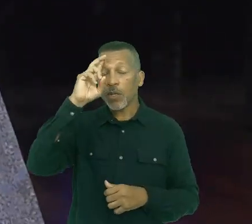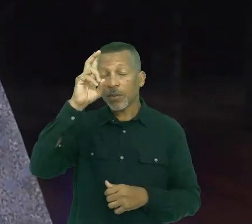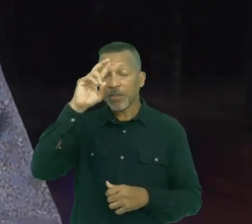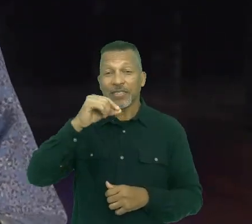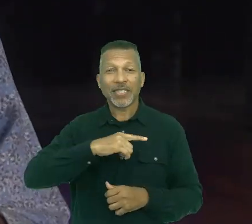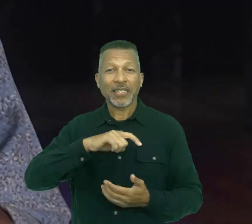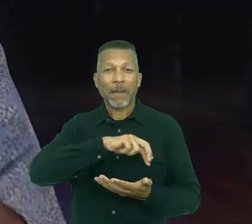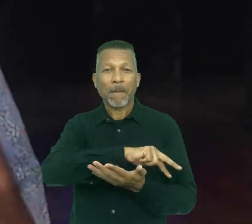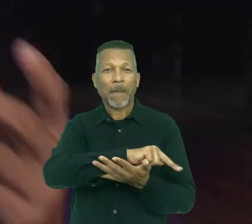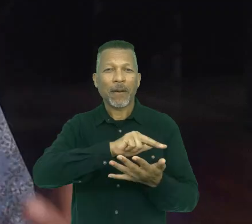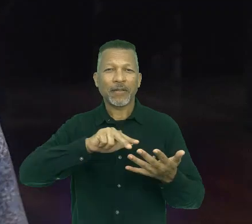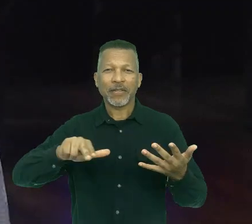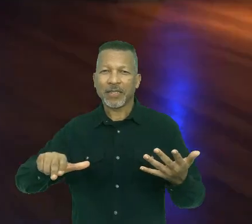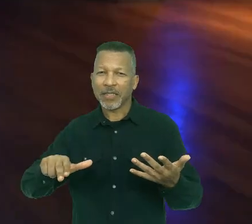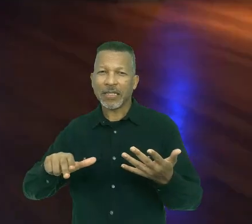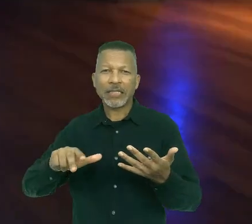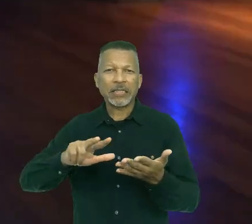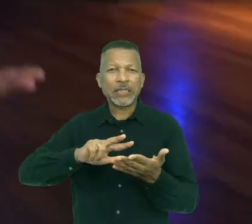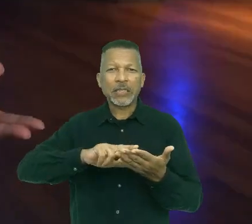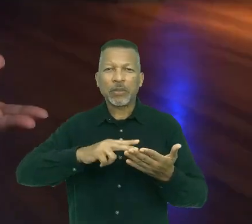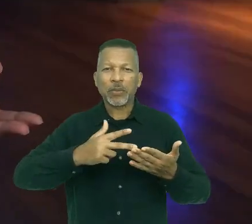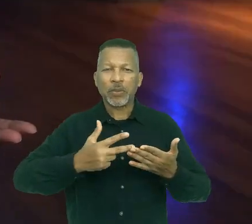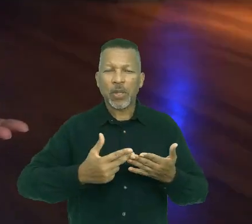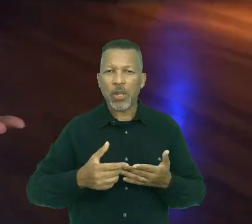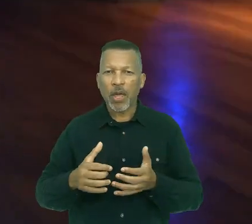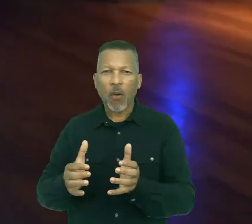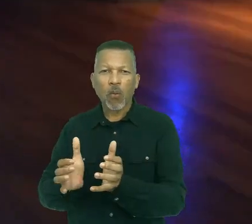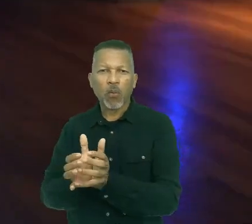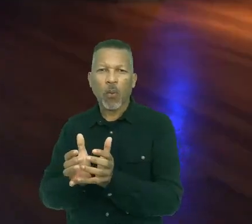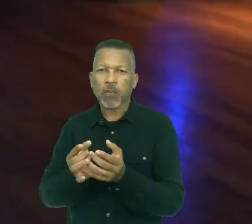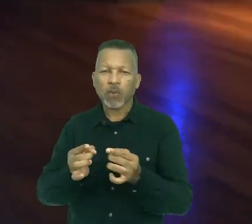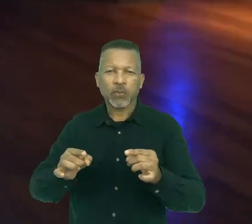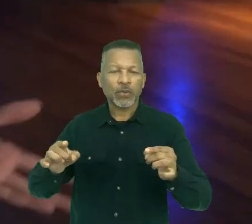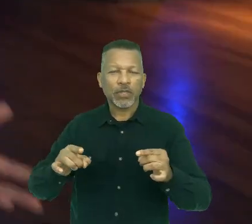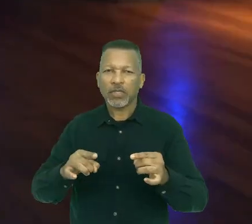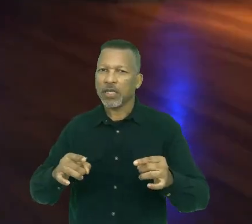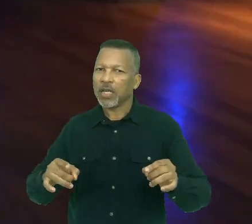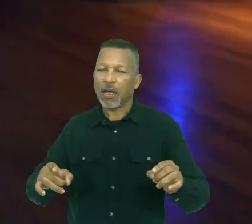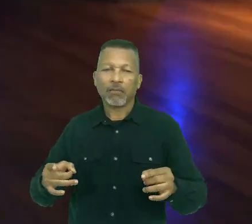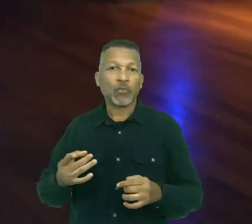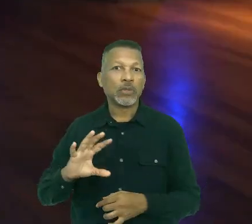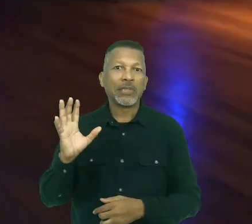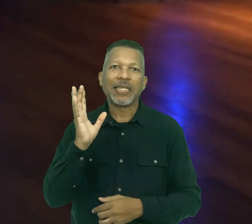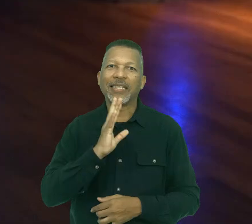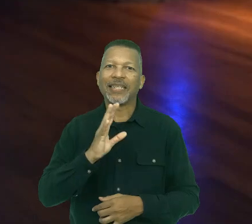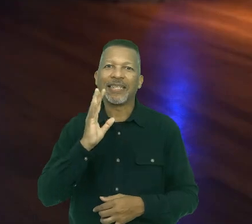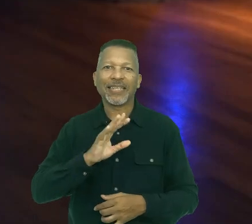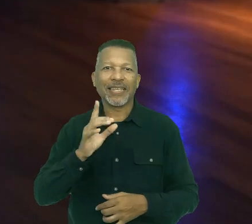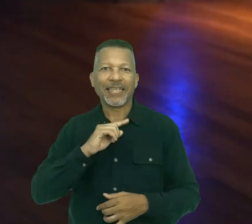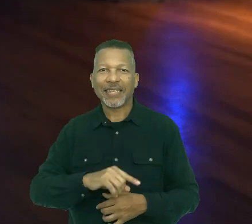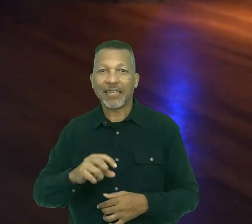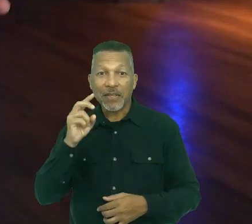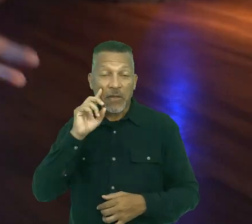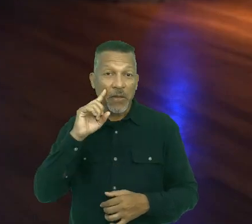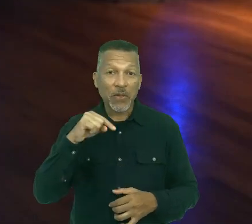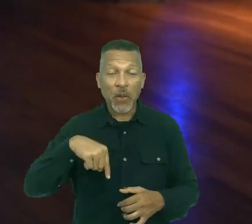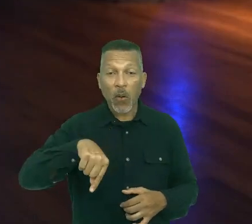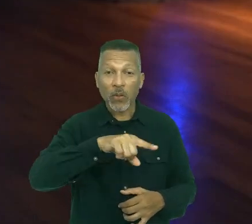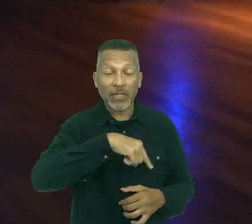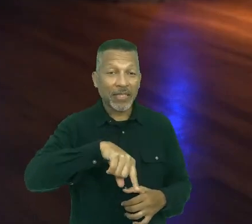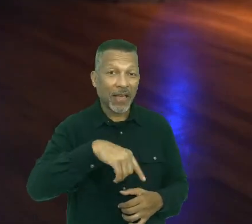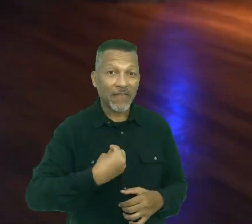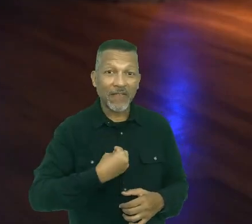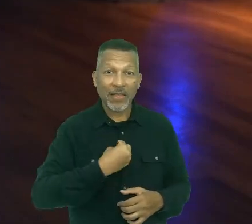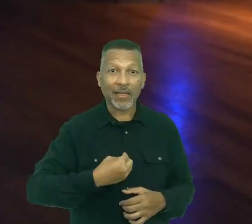tinha dublagem, um grupo tocar no Roda Viva, gente, era o máximo. Ele vai estar no Roda Viva, que nem hoje. Você